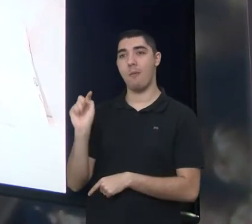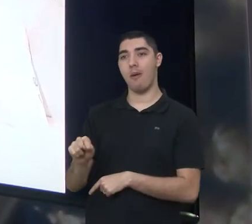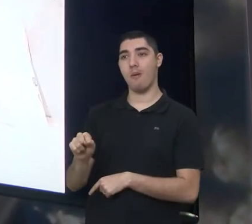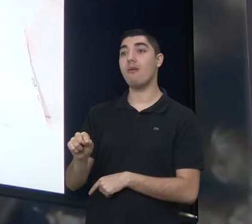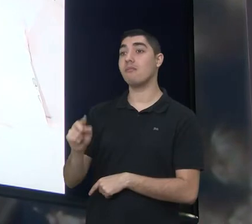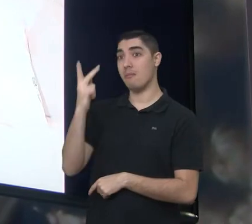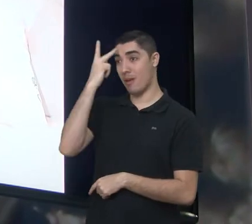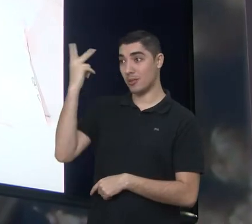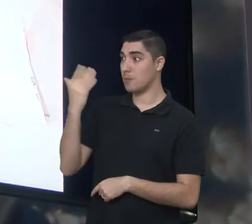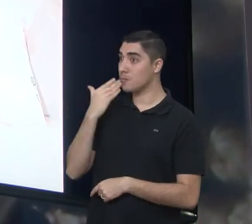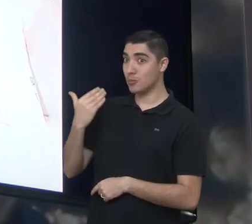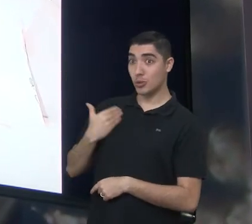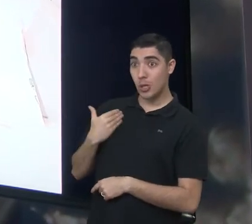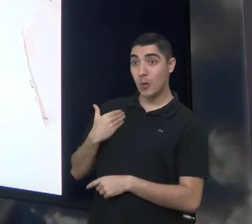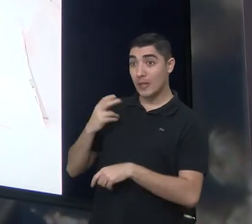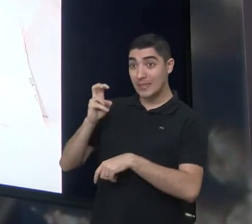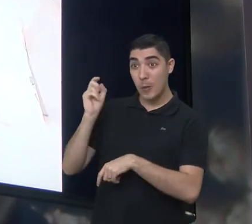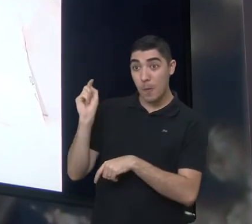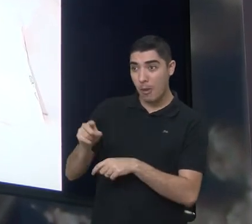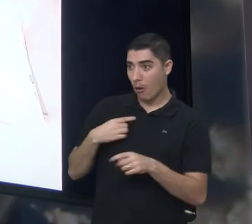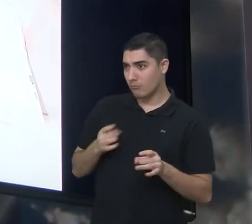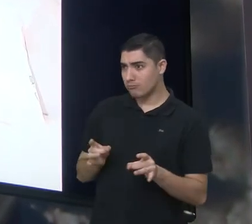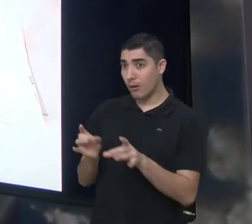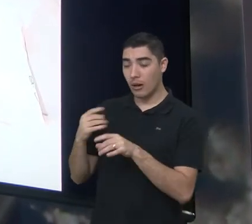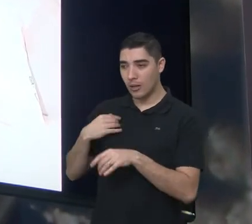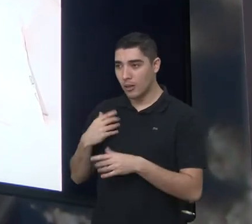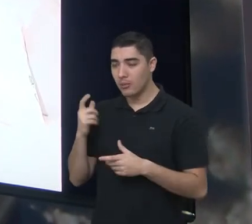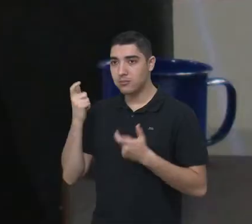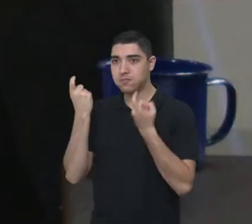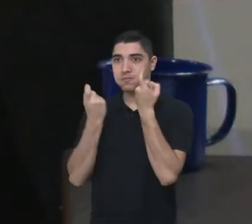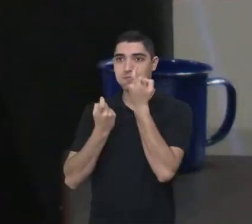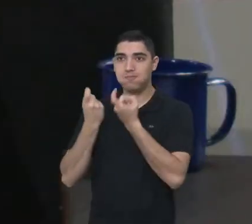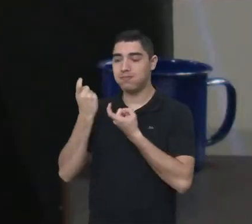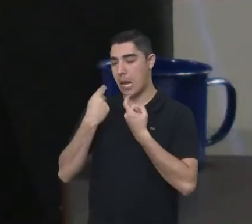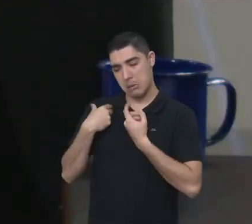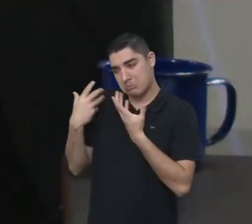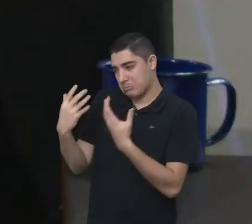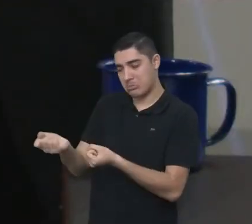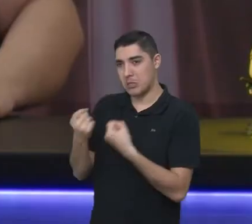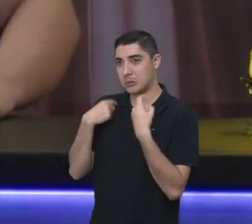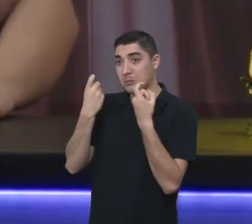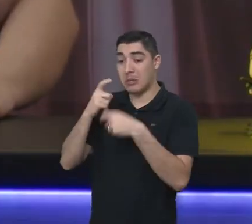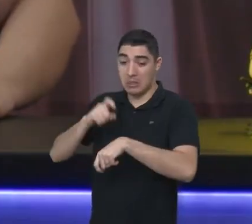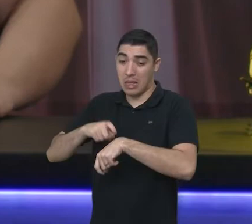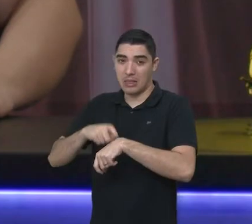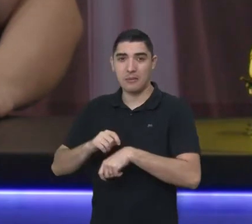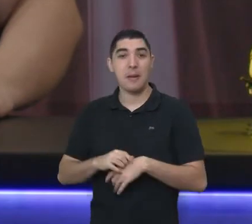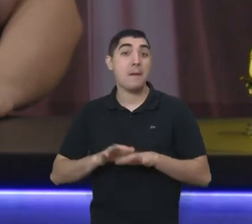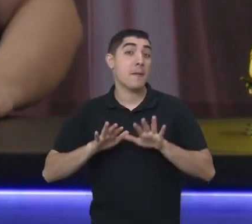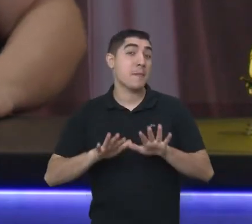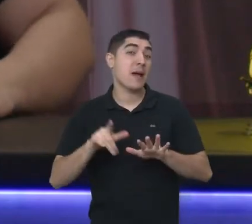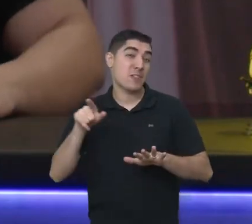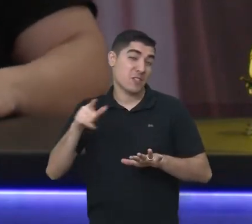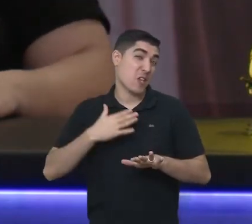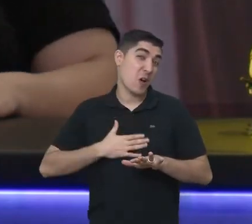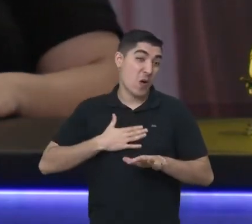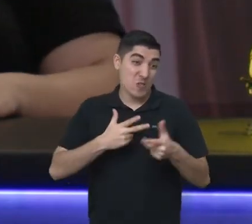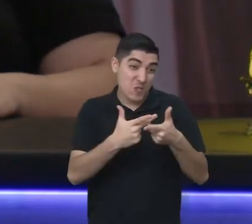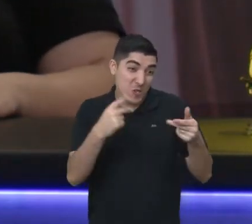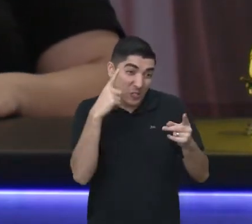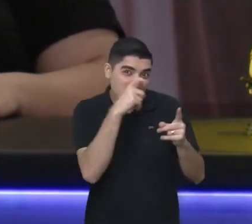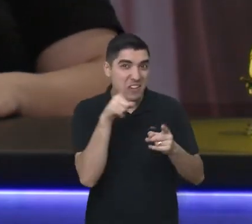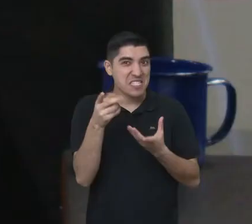muito preocupante, com medo de não dar tempo de entregar tudo. Mas como você não gosta de coisa fácil, né?